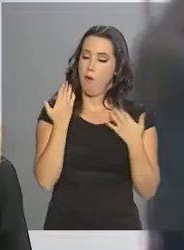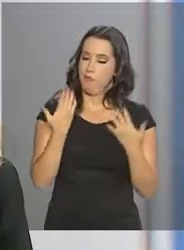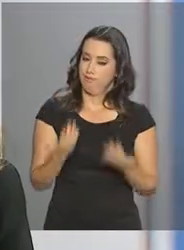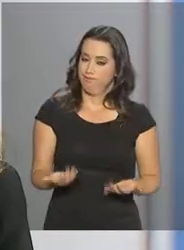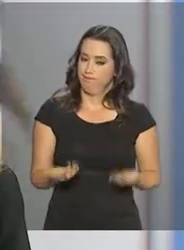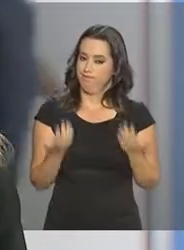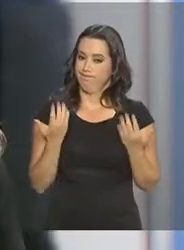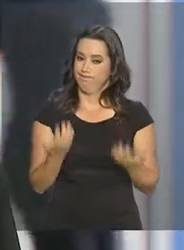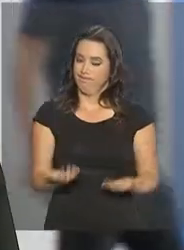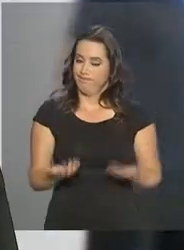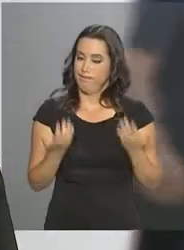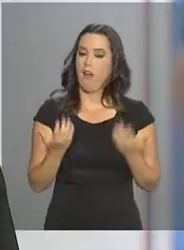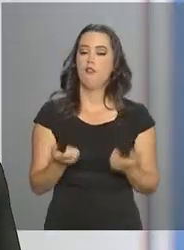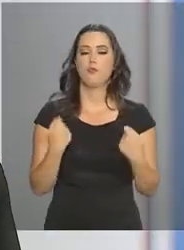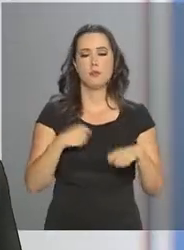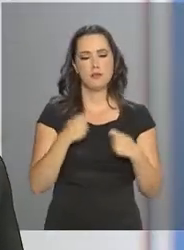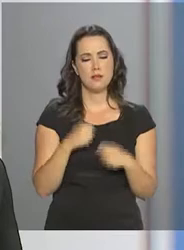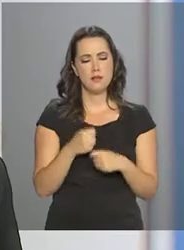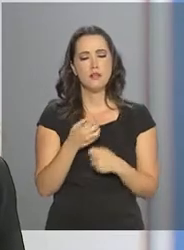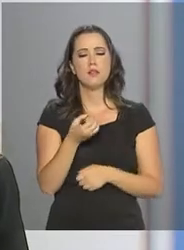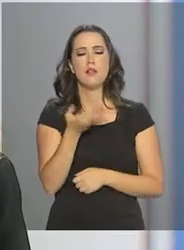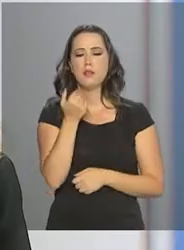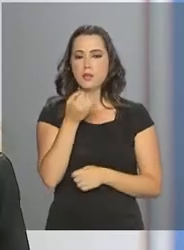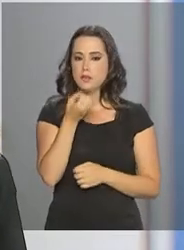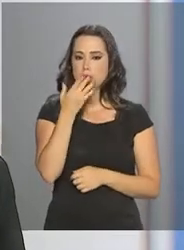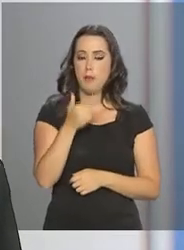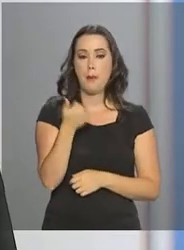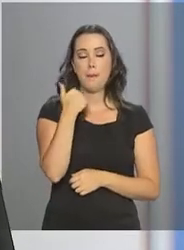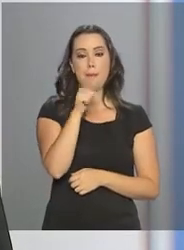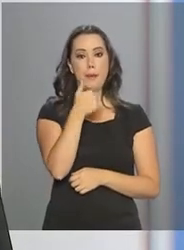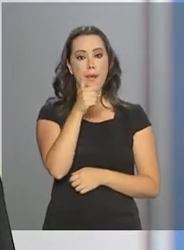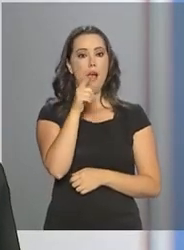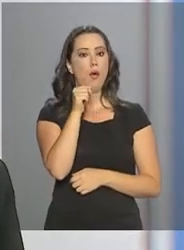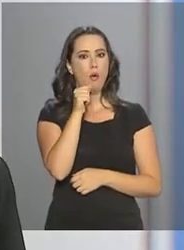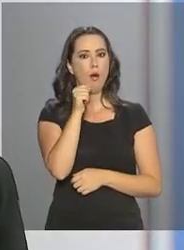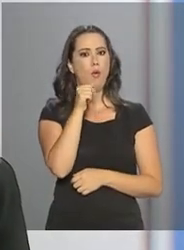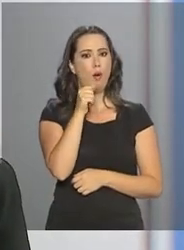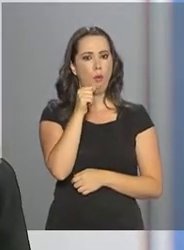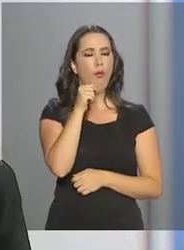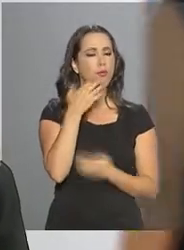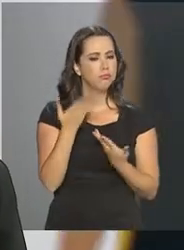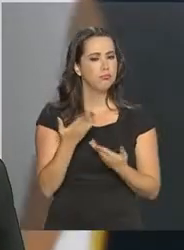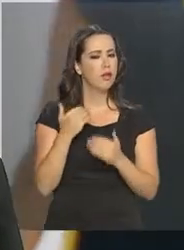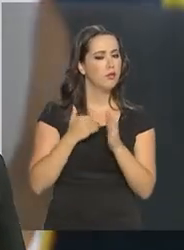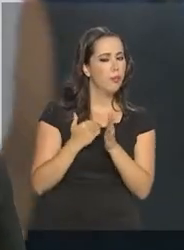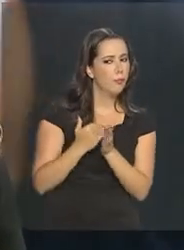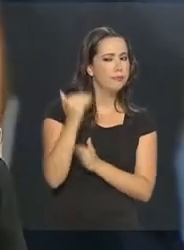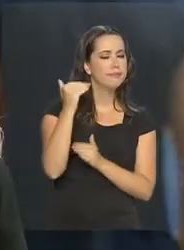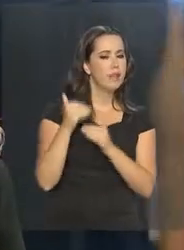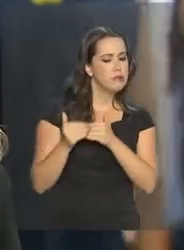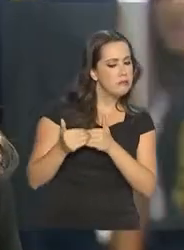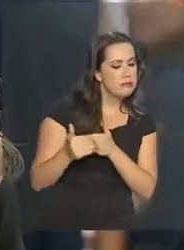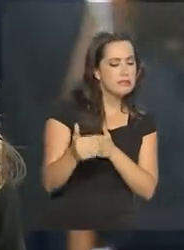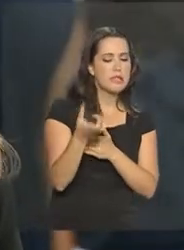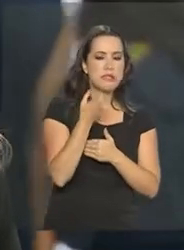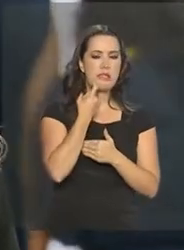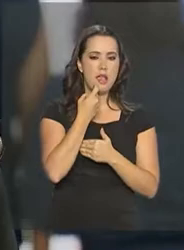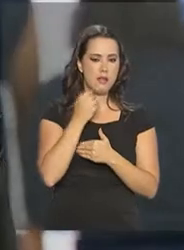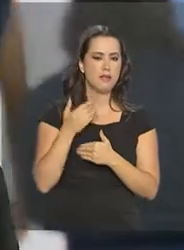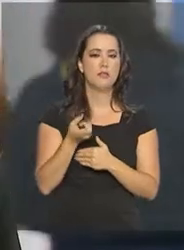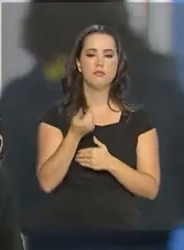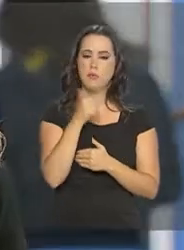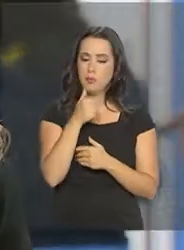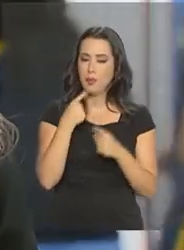menos pesado essa semana se hidratar principalmente de sexta pra frente porque o domingo é um dia